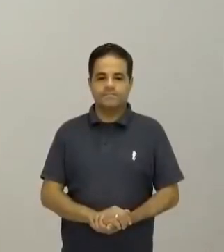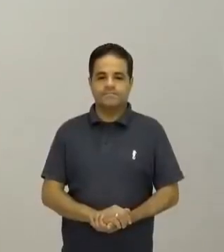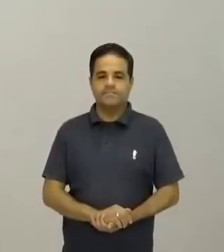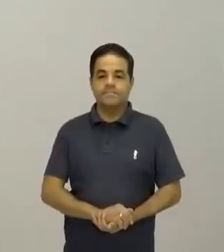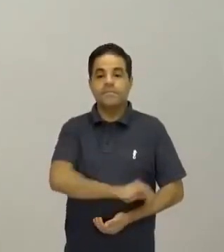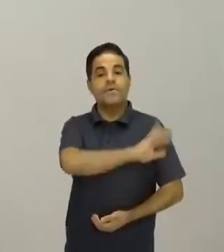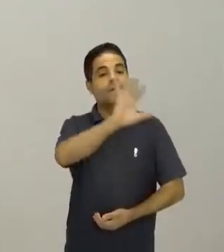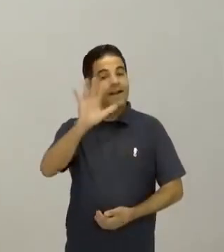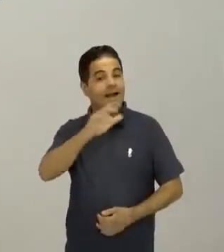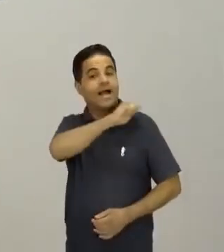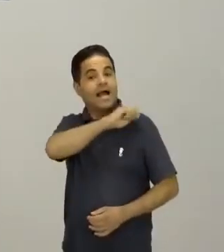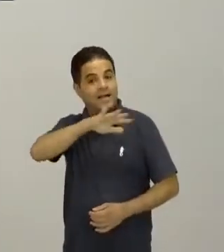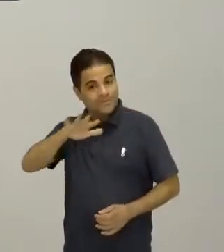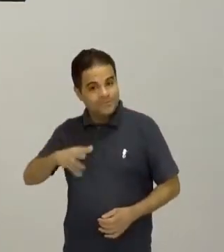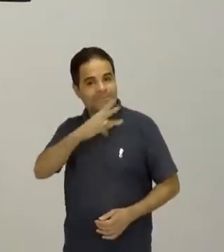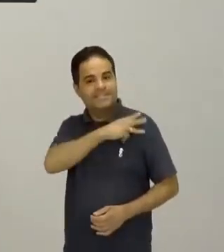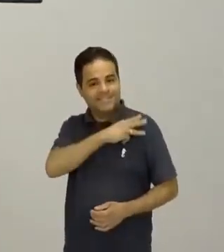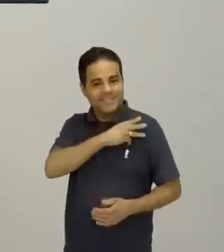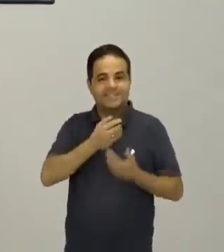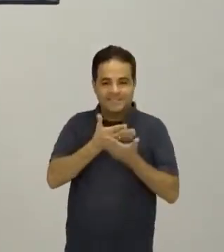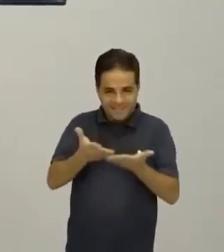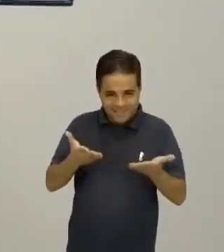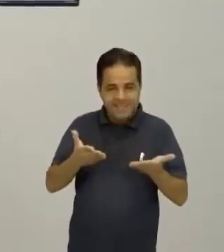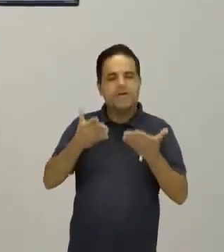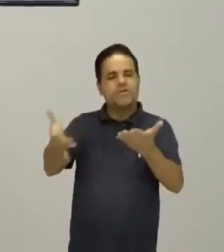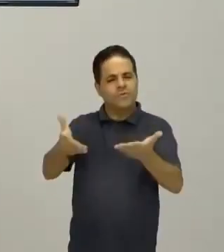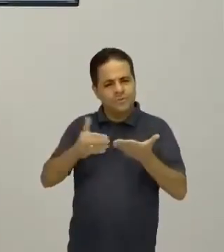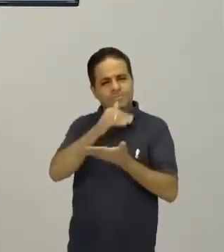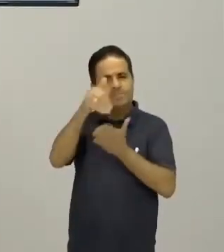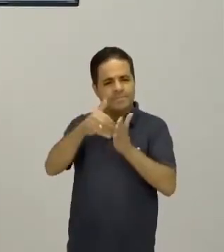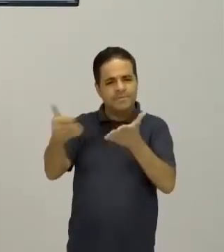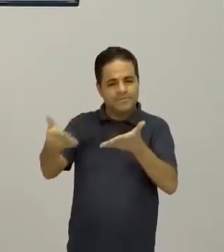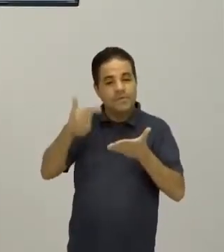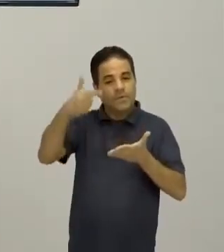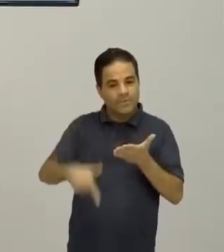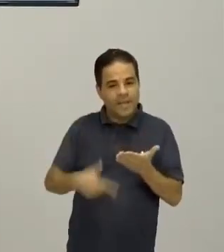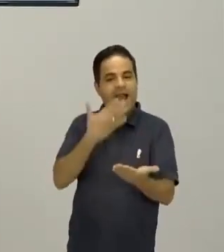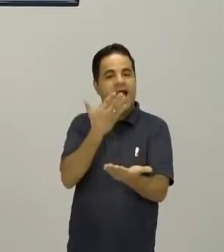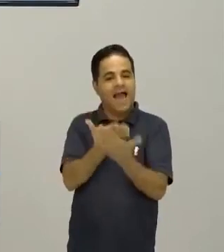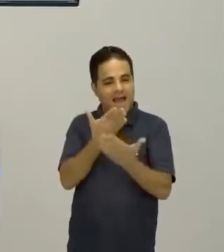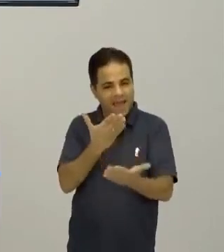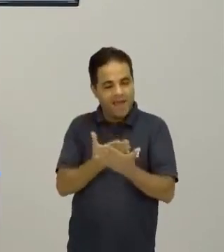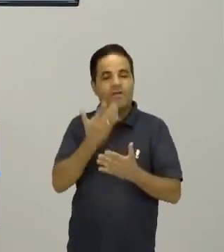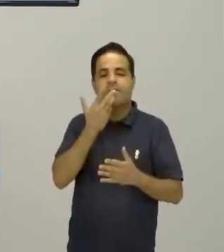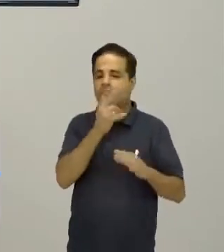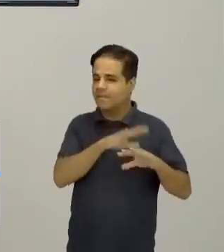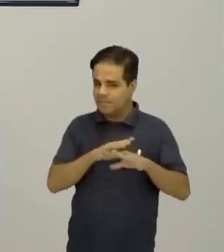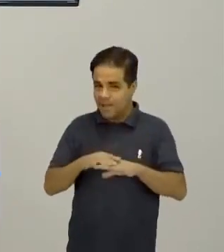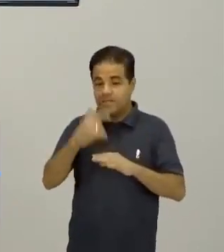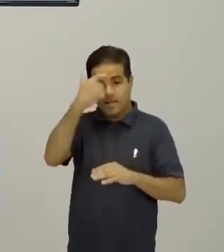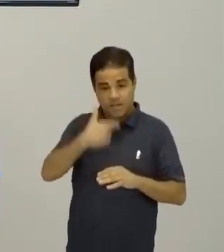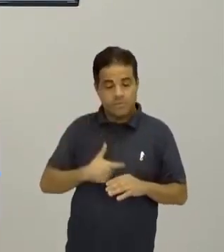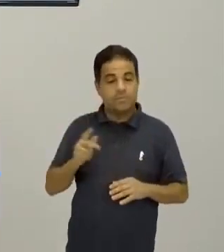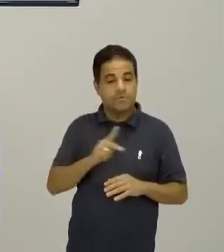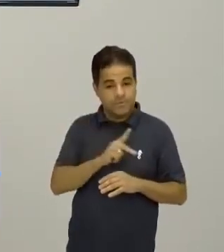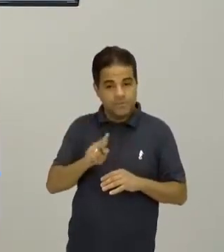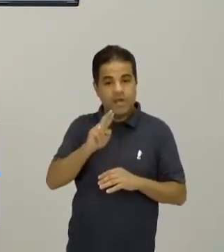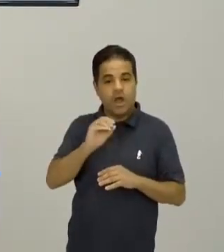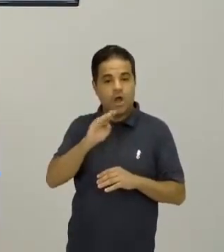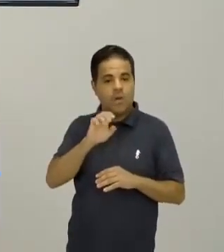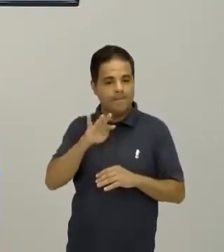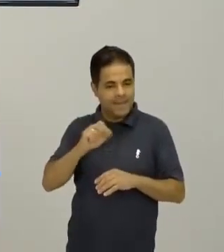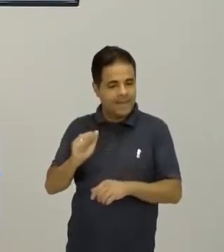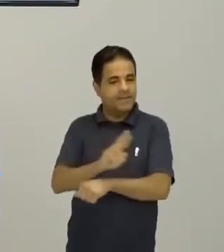Olá, alunos da terceira série do ensino médio, sejam todos bem-vindos a mais uma aula de matemática. Eu sou a professora Roberta